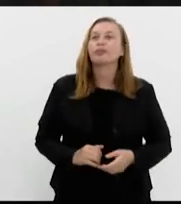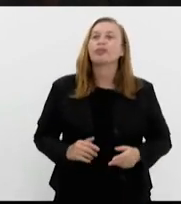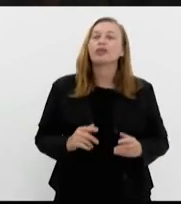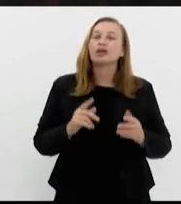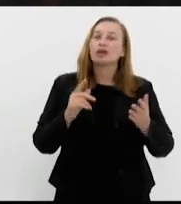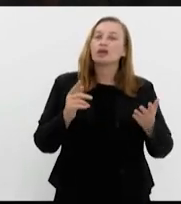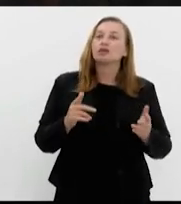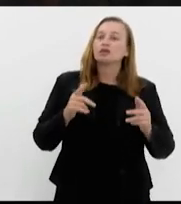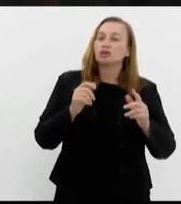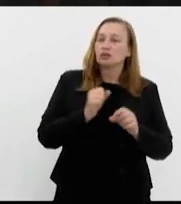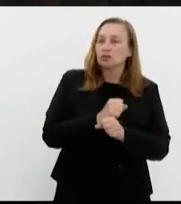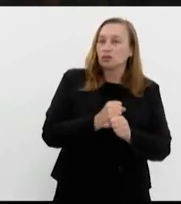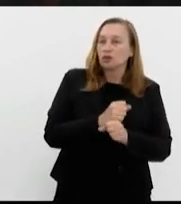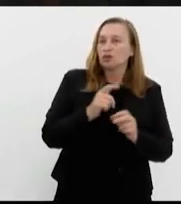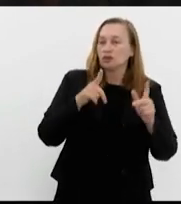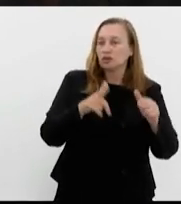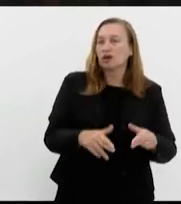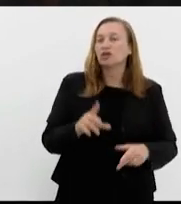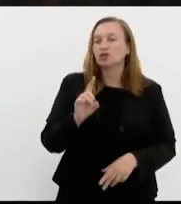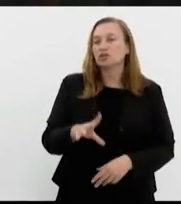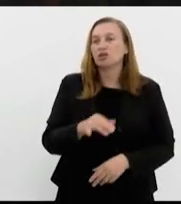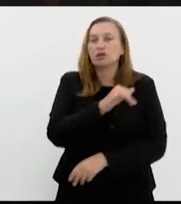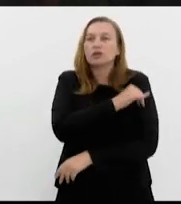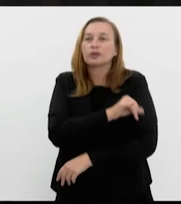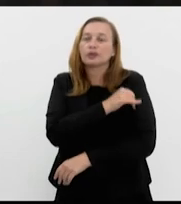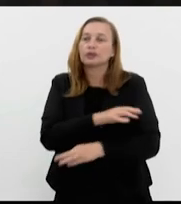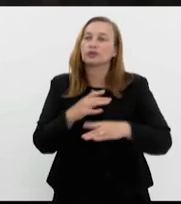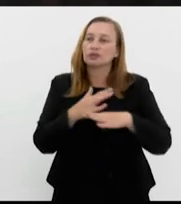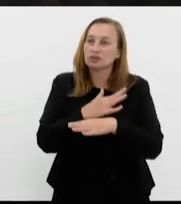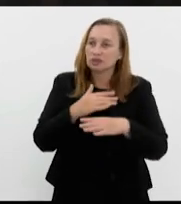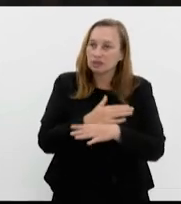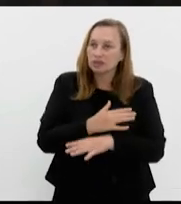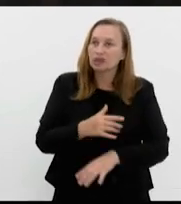ano, só a cidade do Rio de Janeiro,